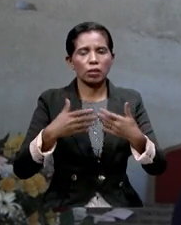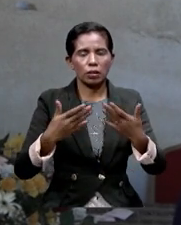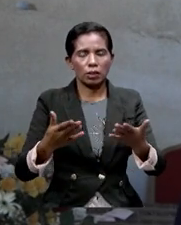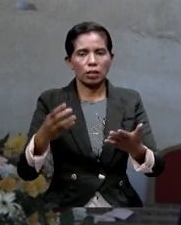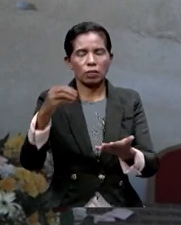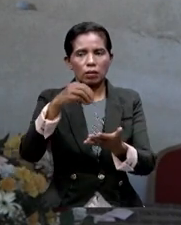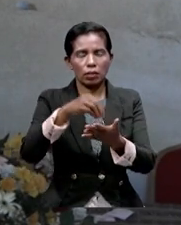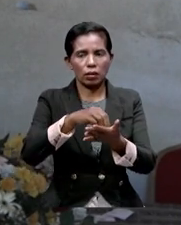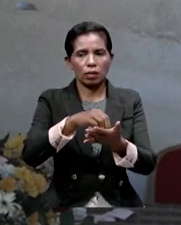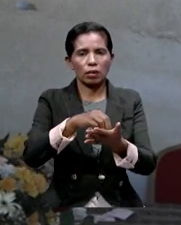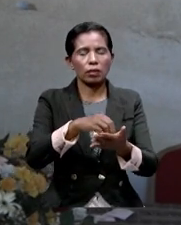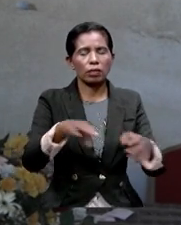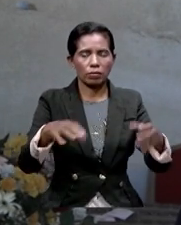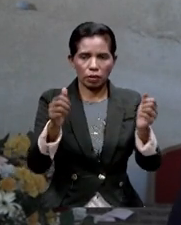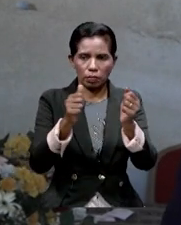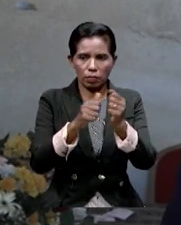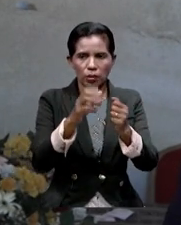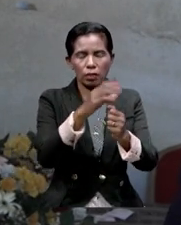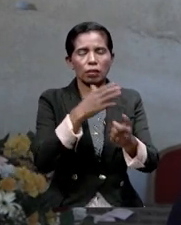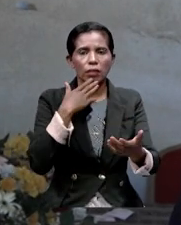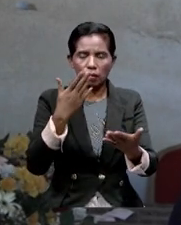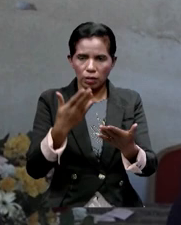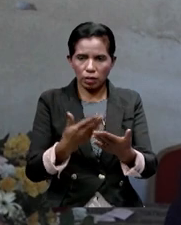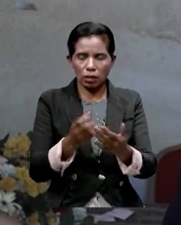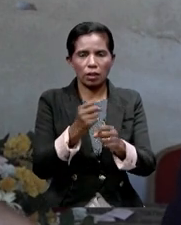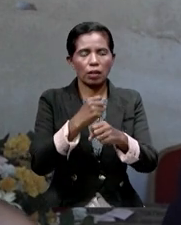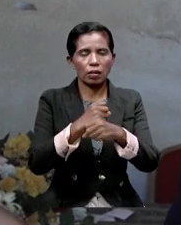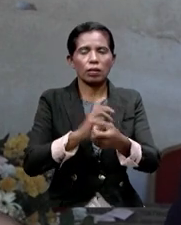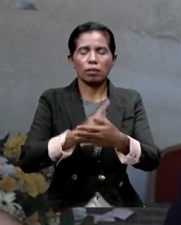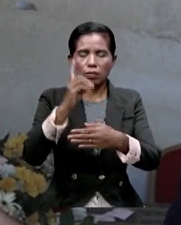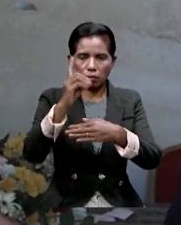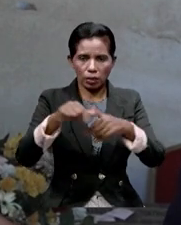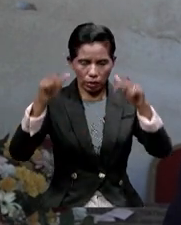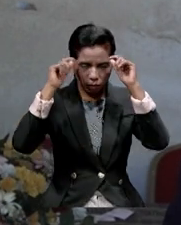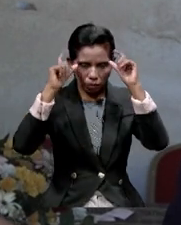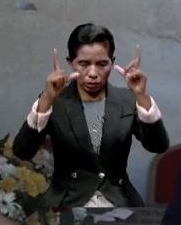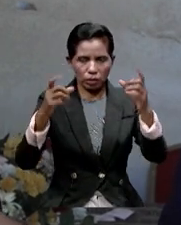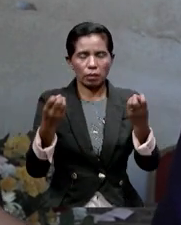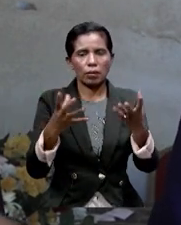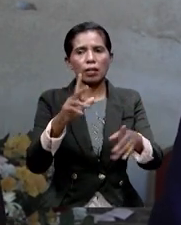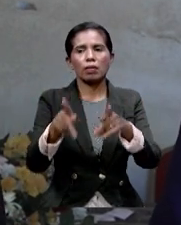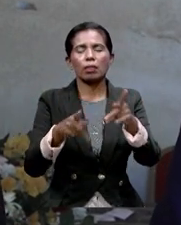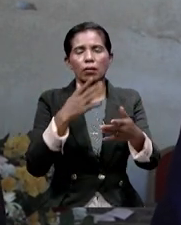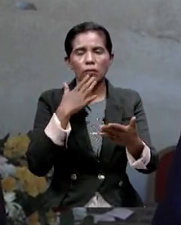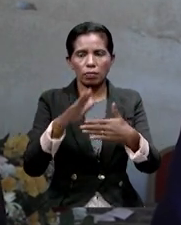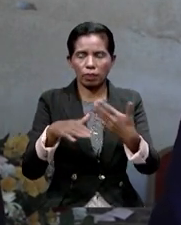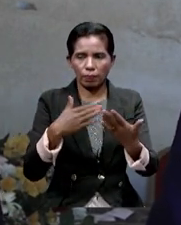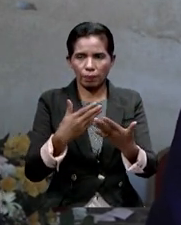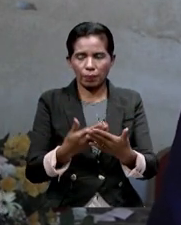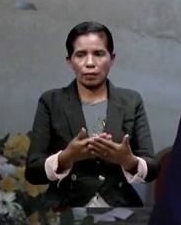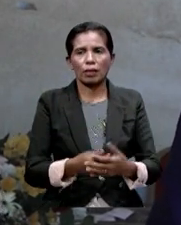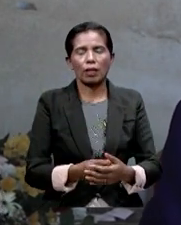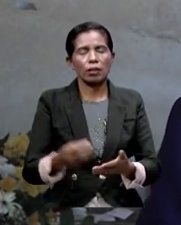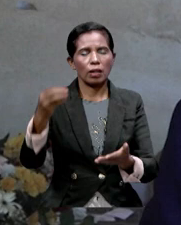iklim pelaburan dan perdagangan yang sesuai di Timor-Leste ini bagi menarik lebih ramai, lebih banyak lagi pelaburan